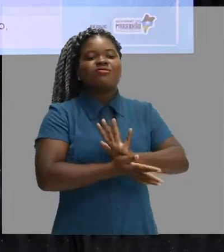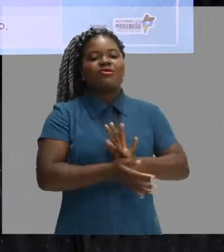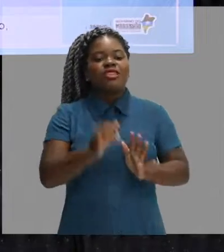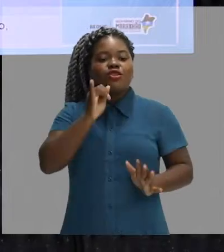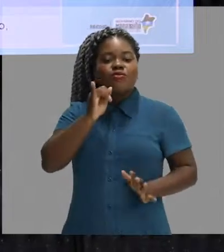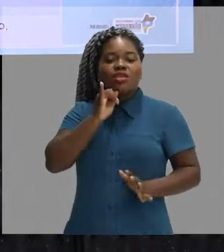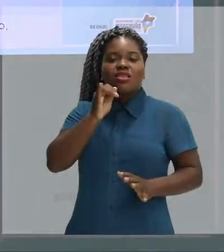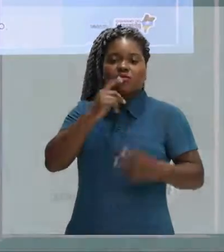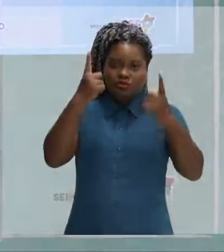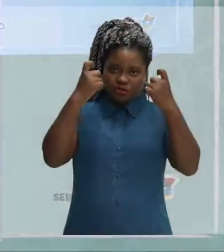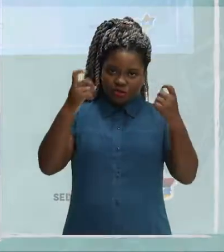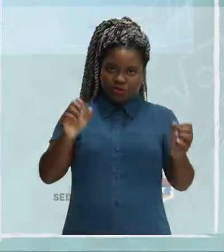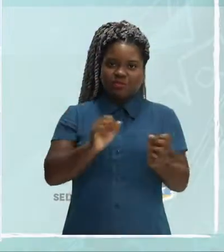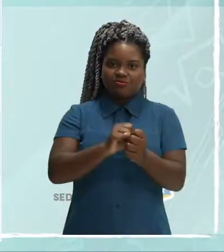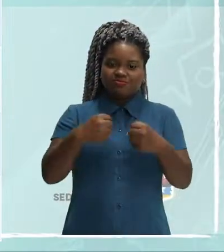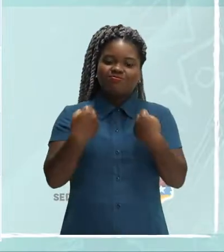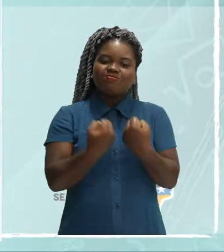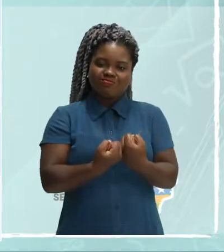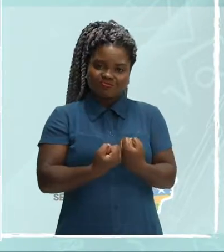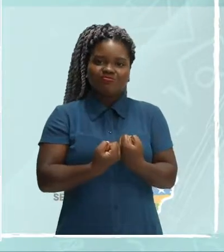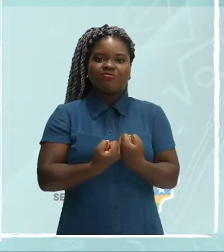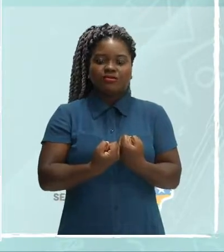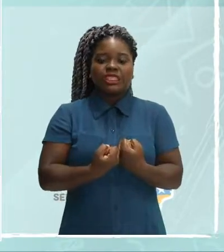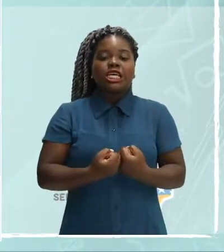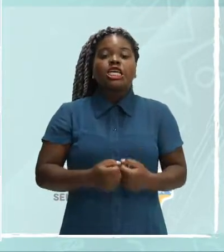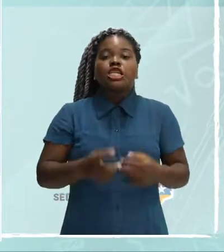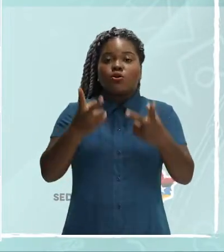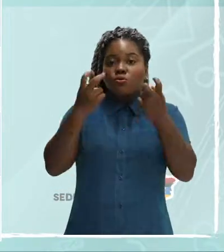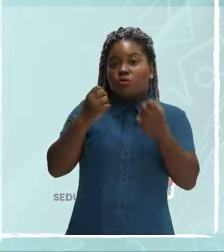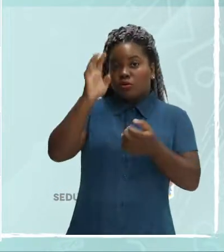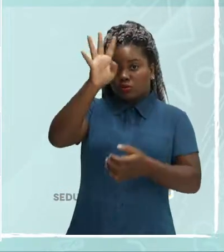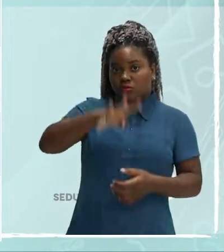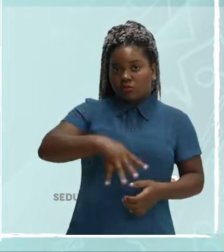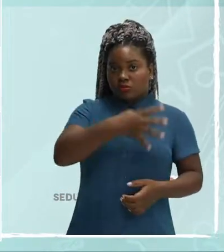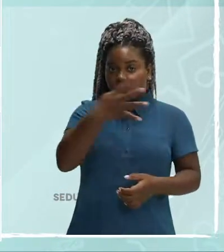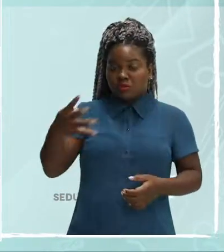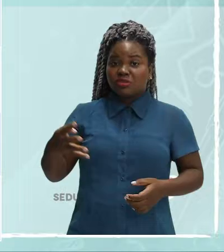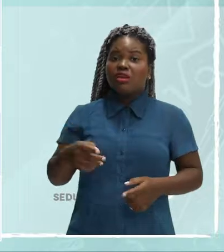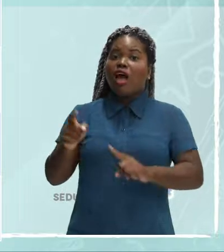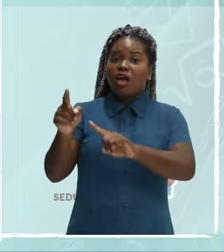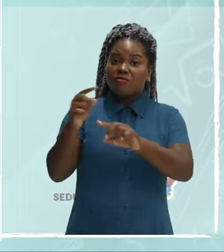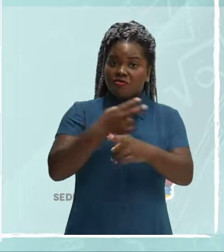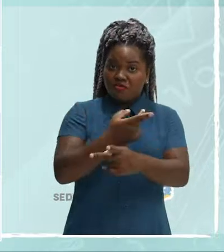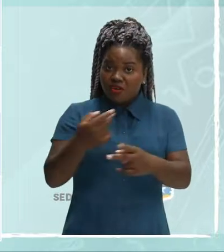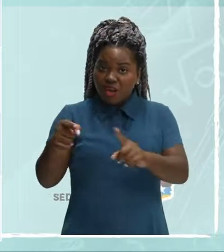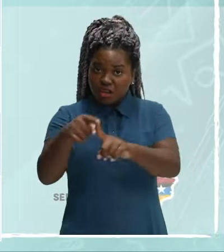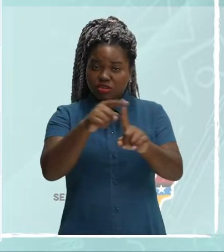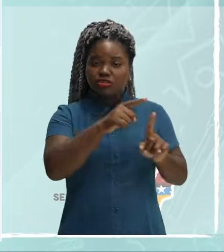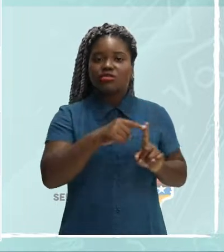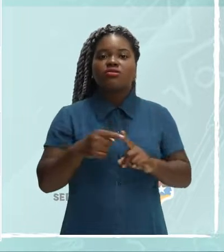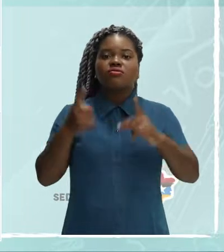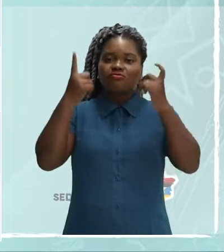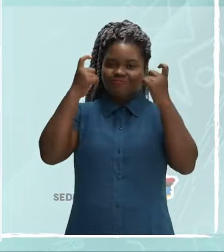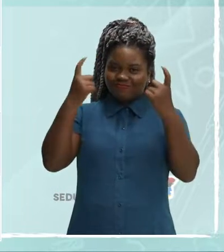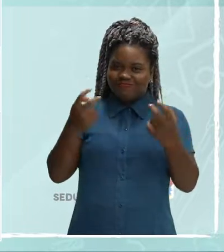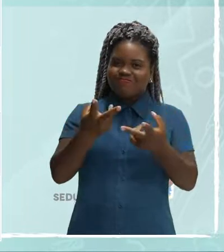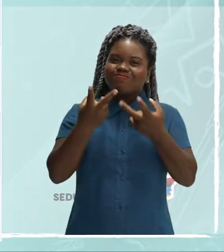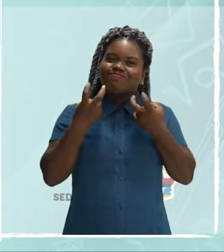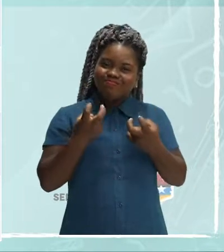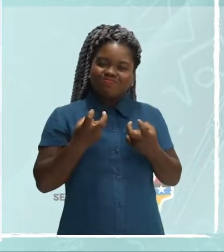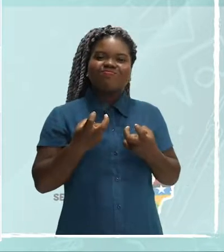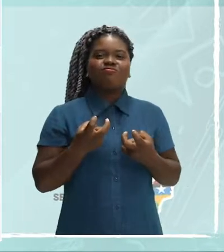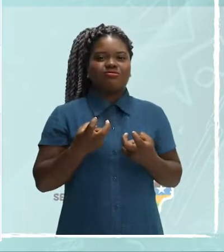social. Então, como você pôde perceber aqui na tabela, existem tipos distintos de violência e a gente pode percebê-las a partir